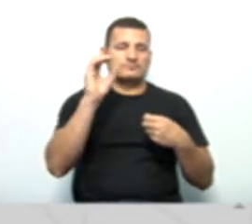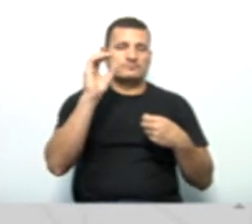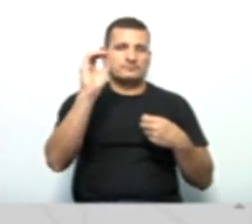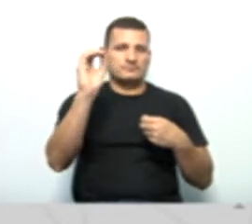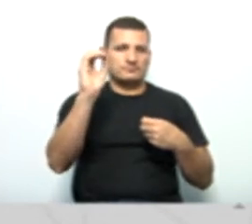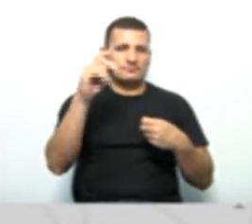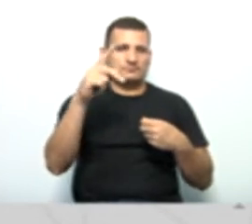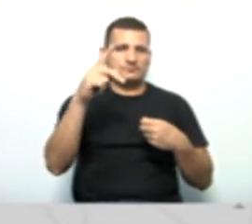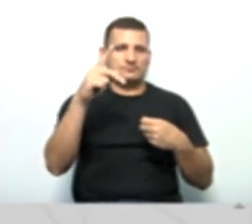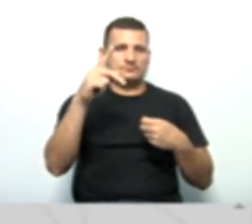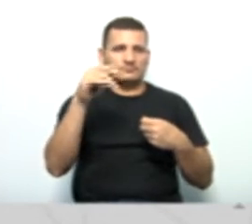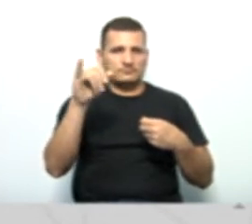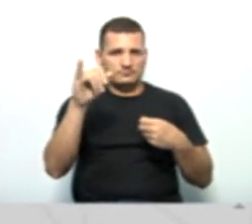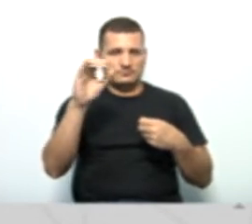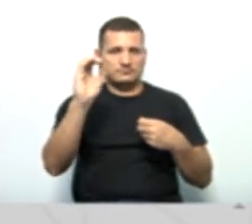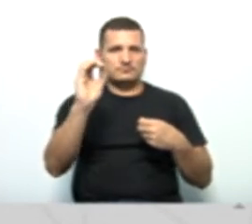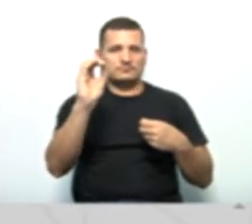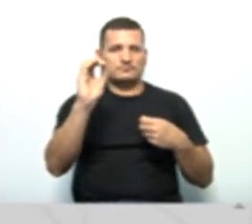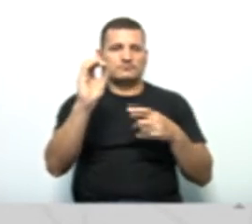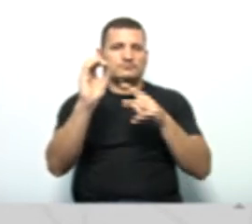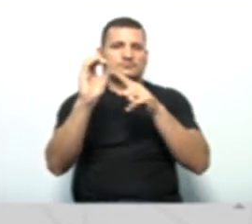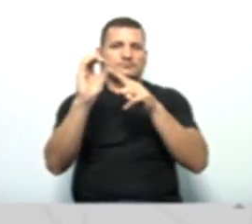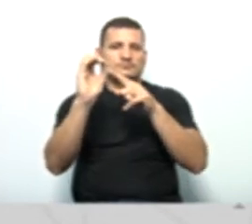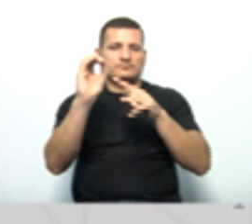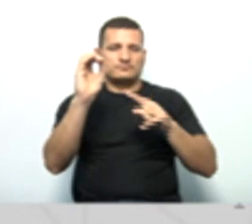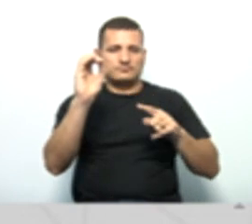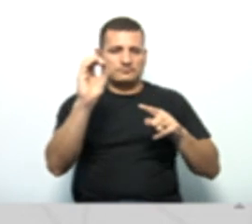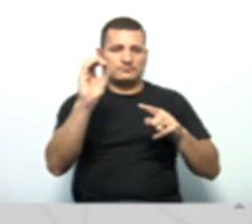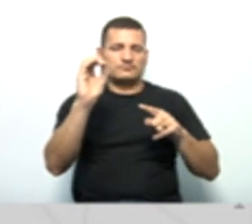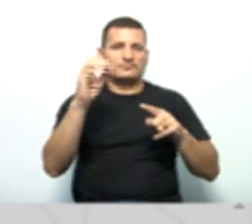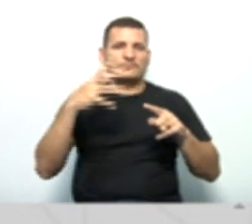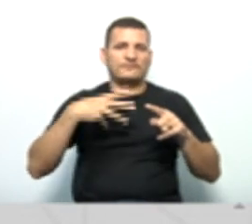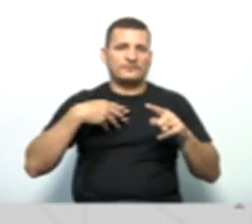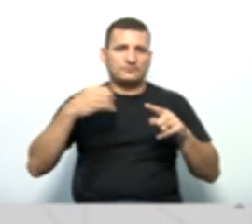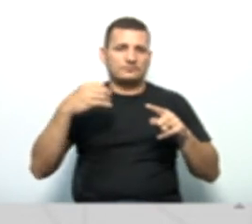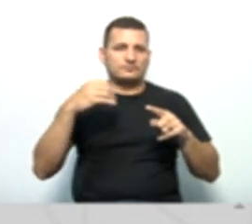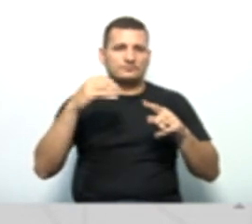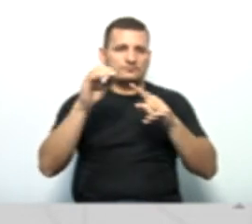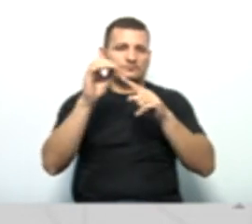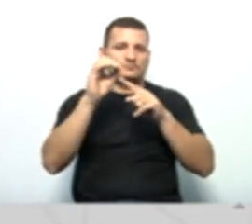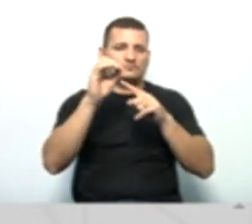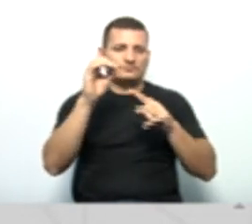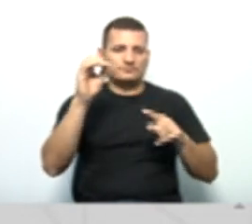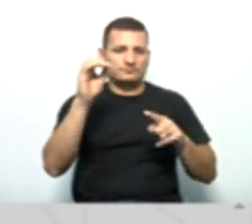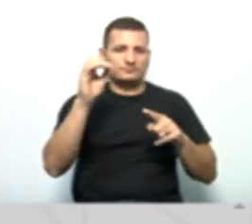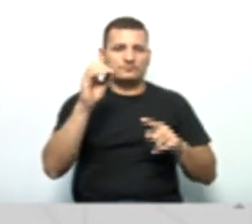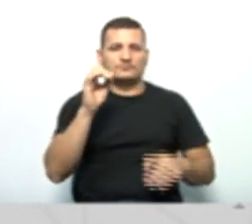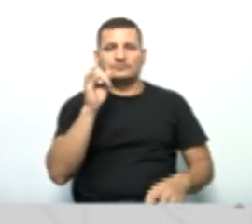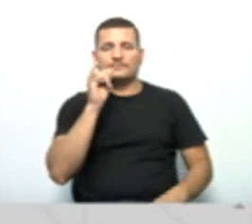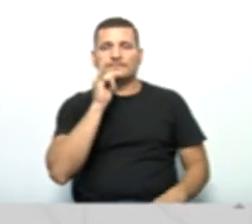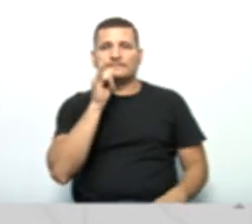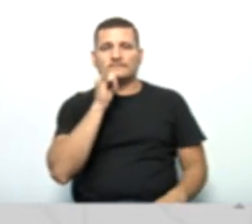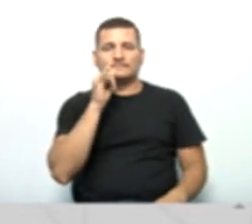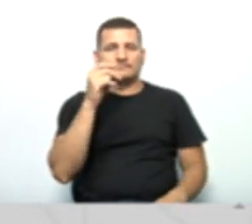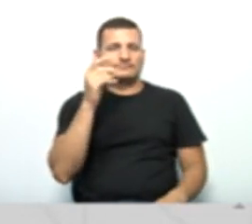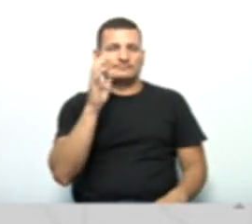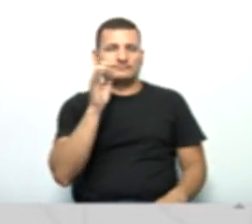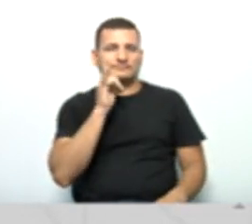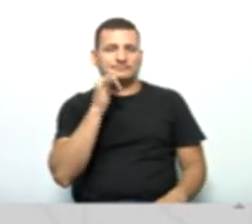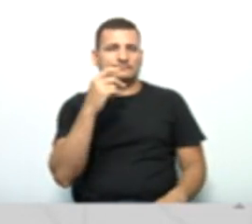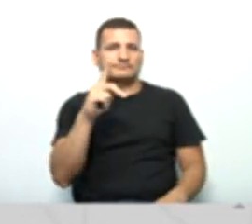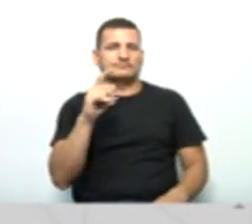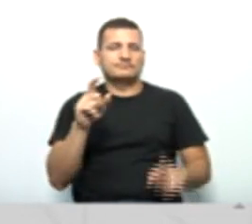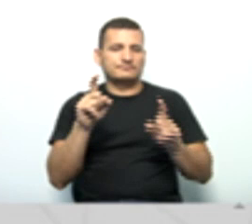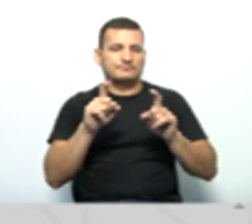nó, o 3, né, que é o nó, também é o nó filho. Eu vou dar um exemplo assim. Por exemplo, vamos supor que aqui seja o seu computador, C2